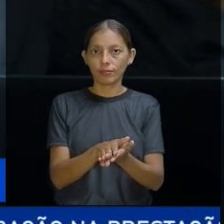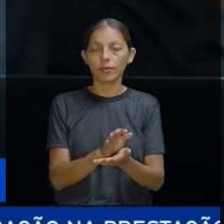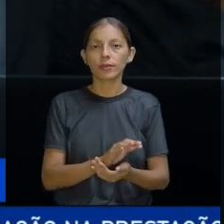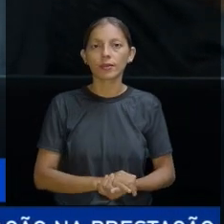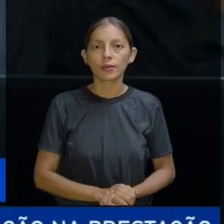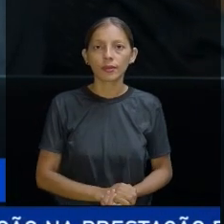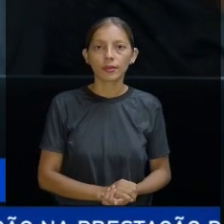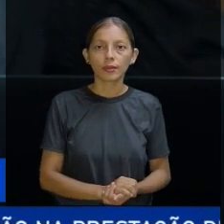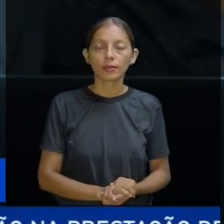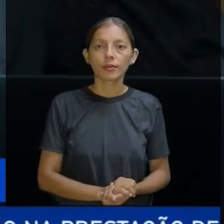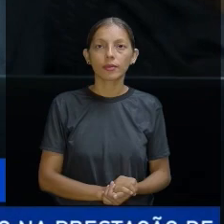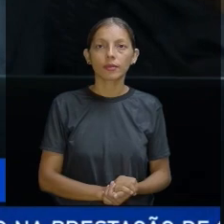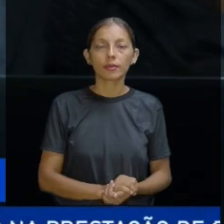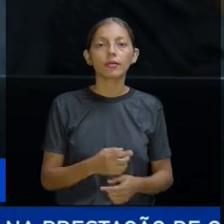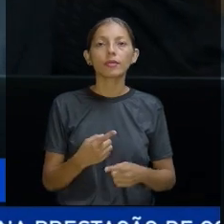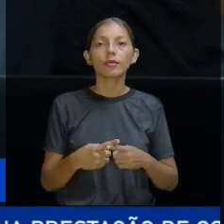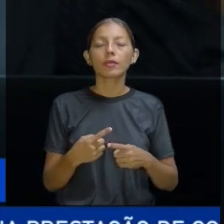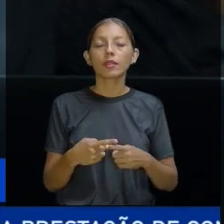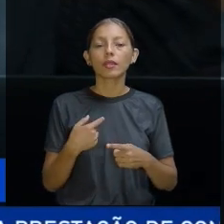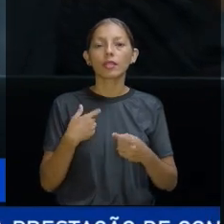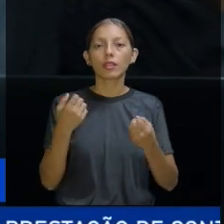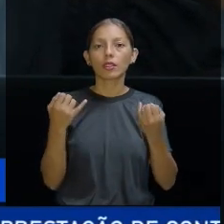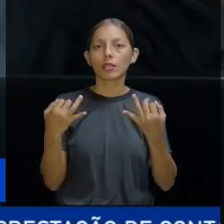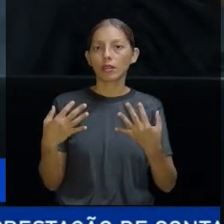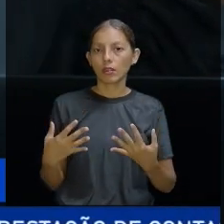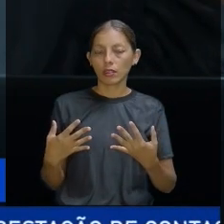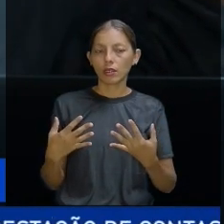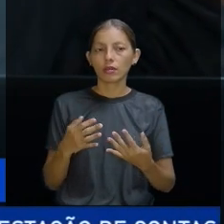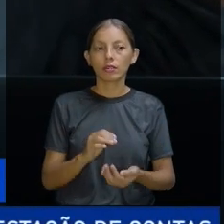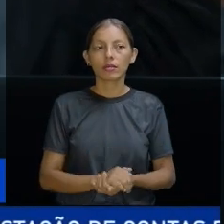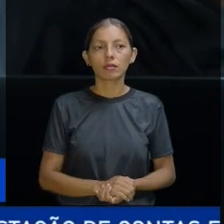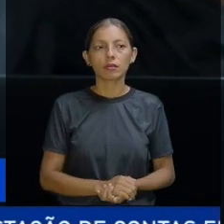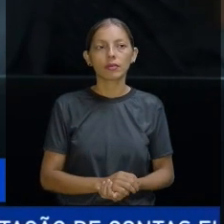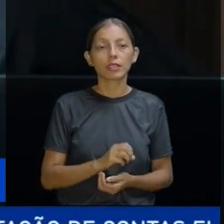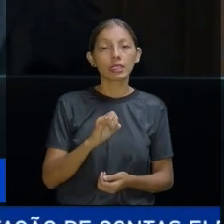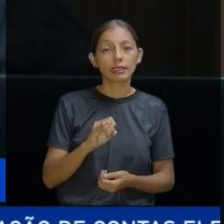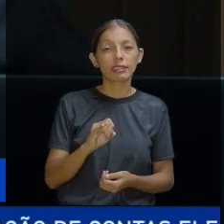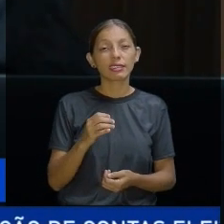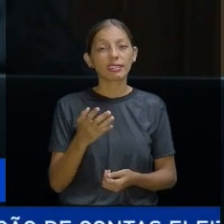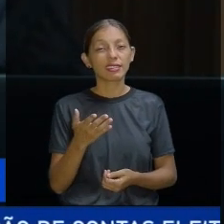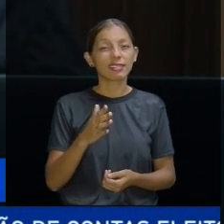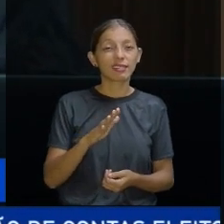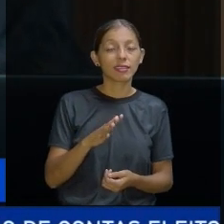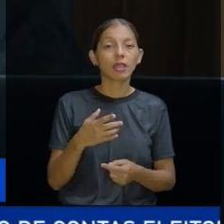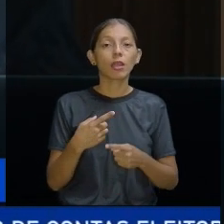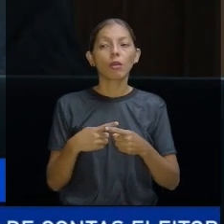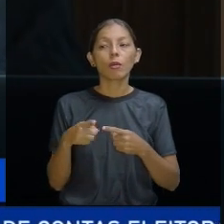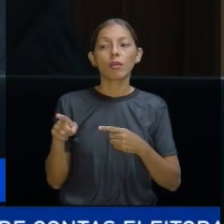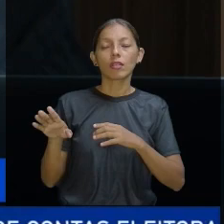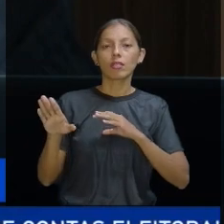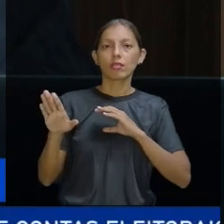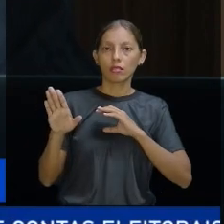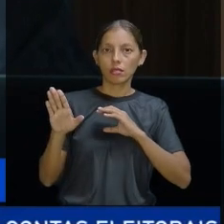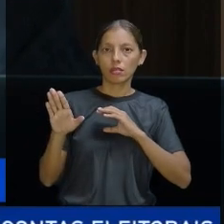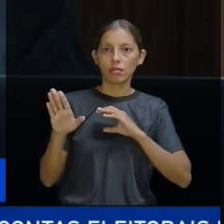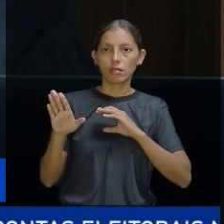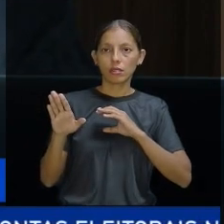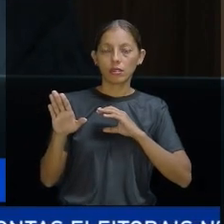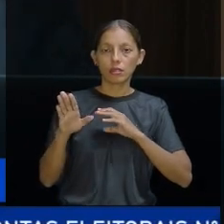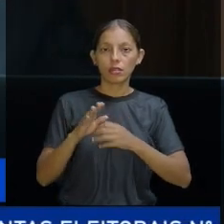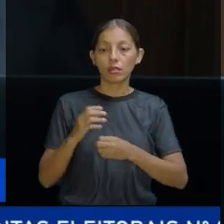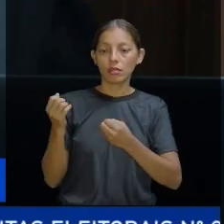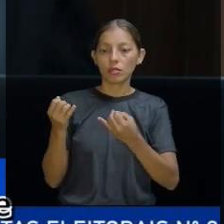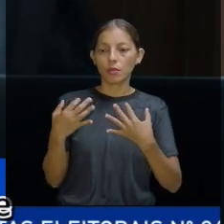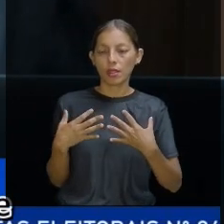que nesse caso aqui eu estou dizendo que, ao menos em tese? Porque o embargante está levantando aspectos relacionados com problemas